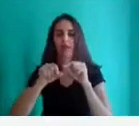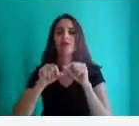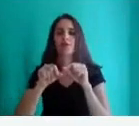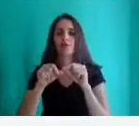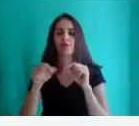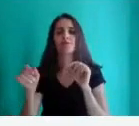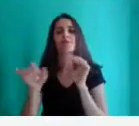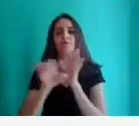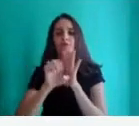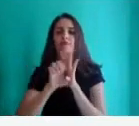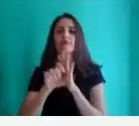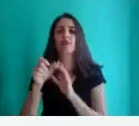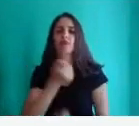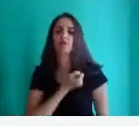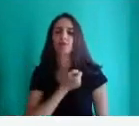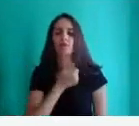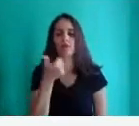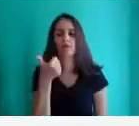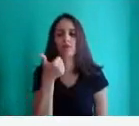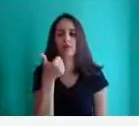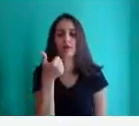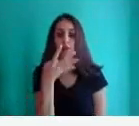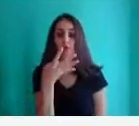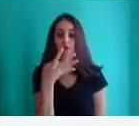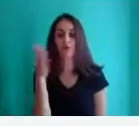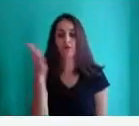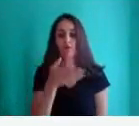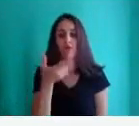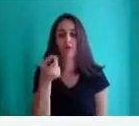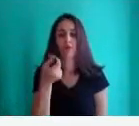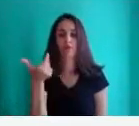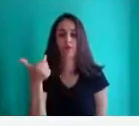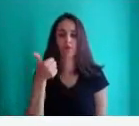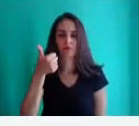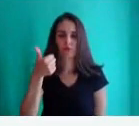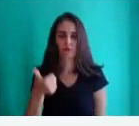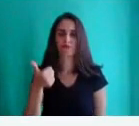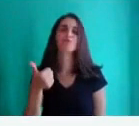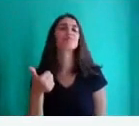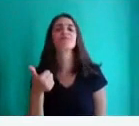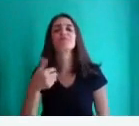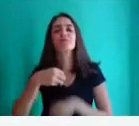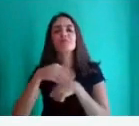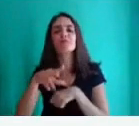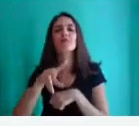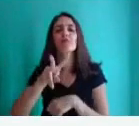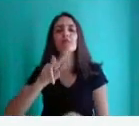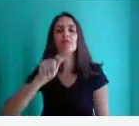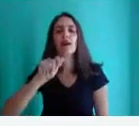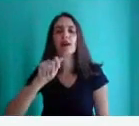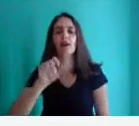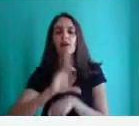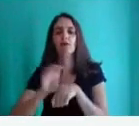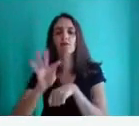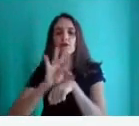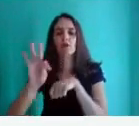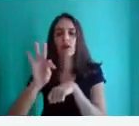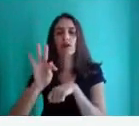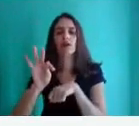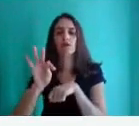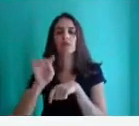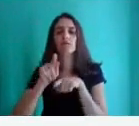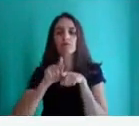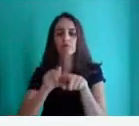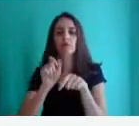sobre a responsabilidade dos seguintes servidores: eu, Angélica Andrade, Alexandro Silva e a